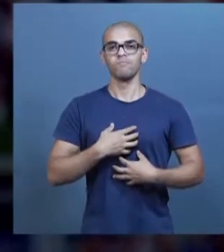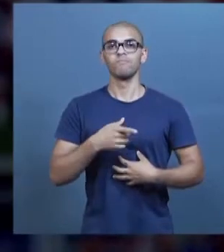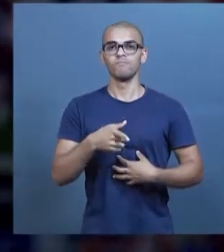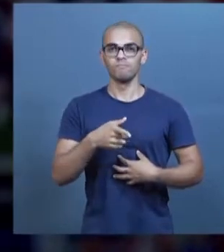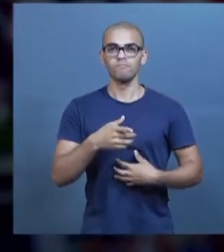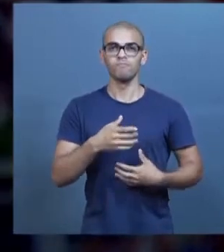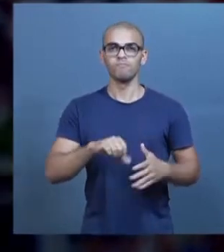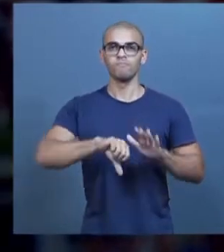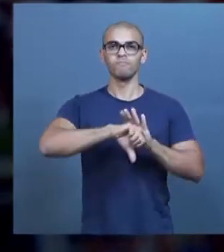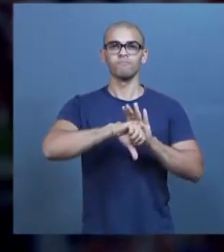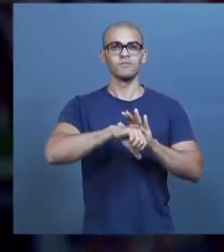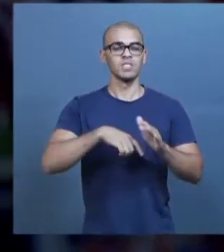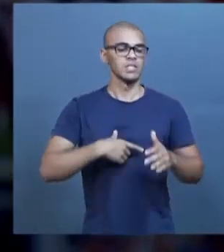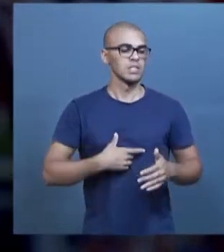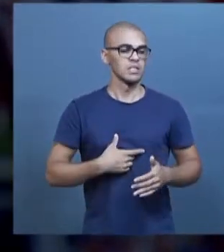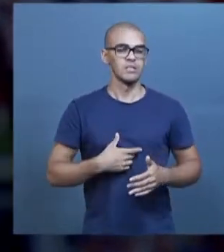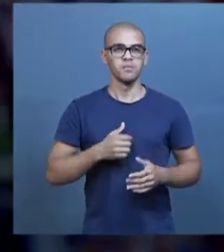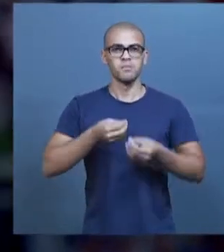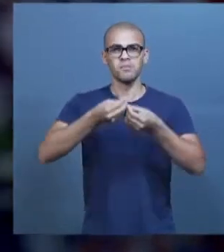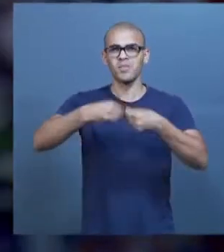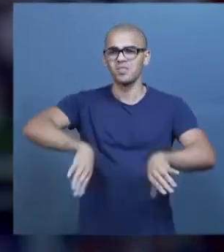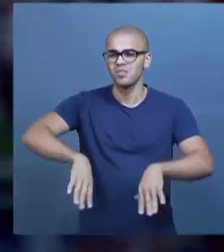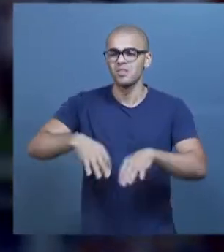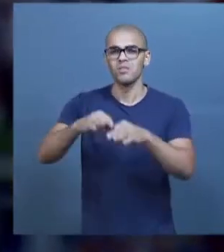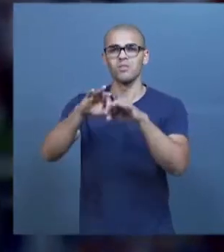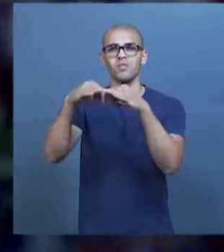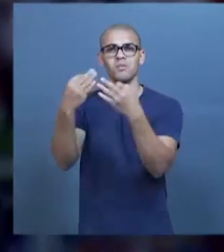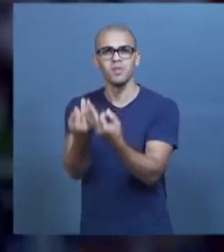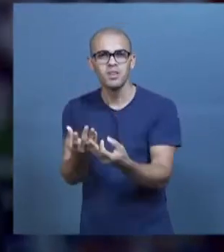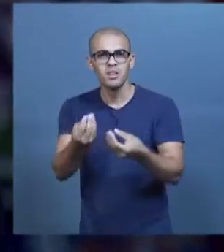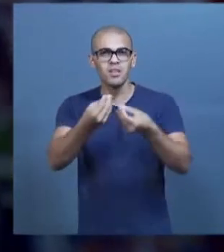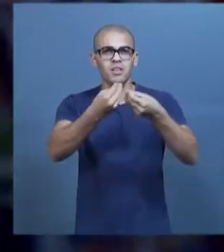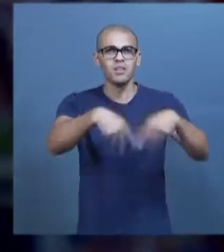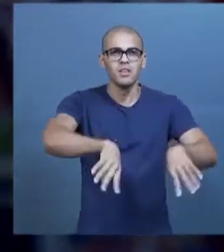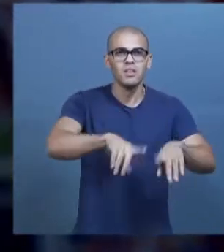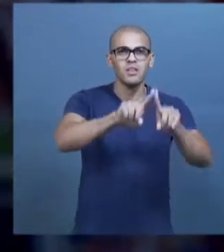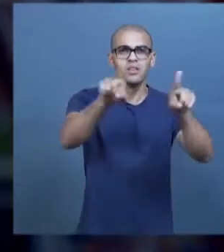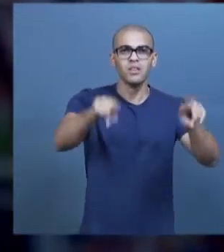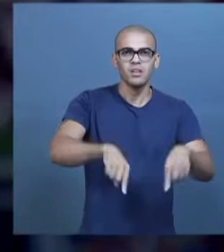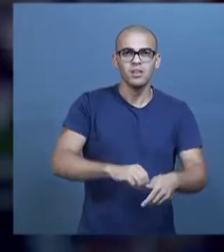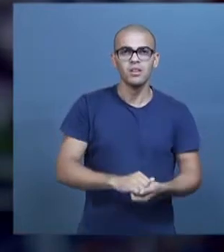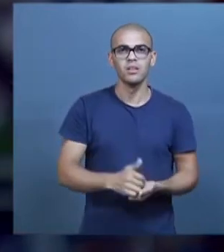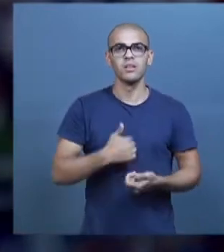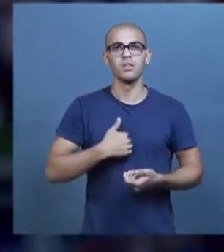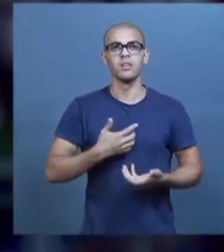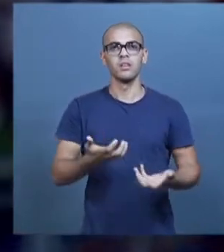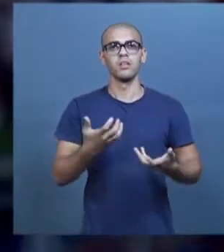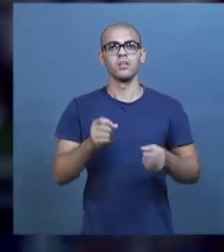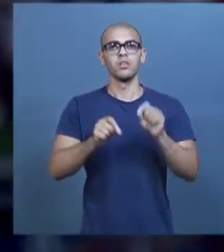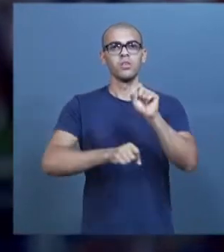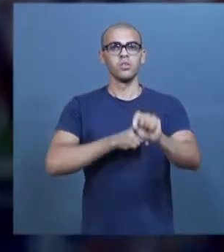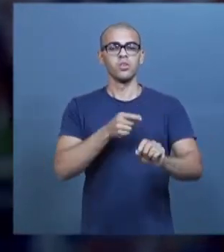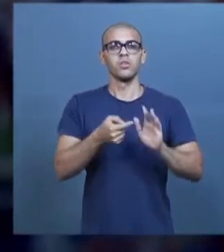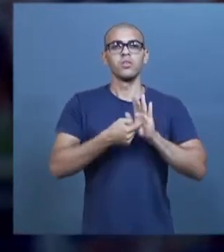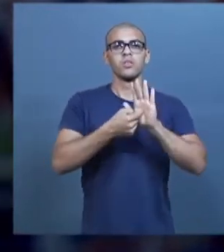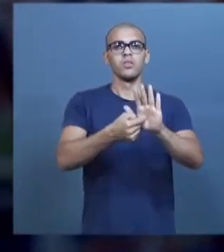famílias de alunos e funcionários dessa escola. E queria destacar a necessidade